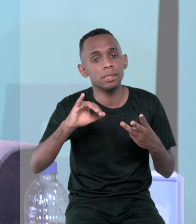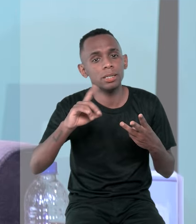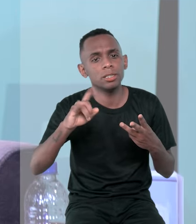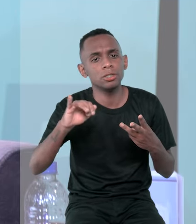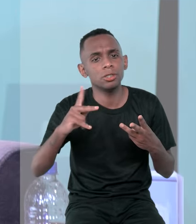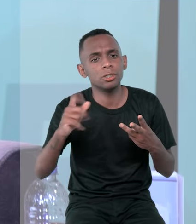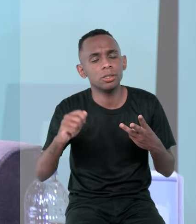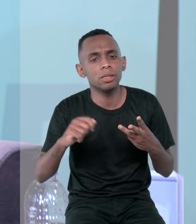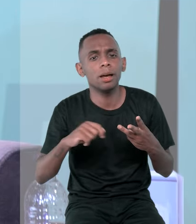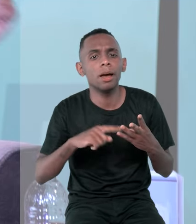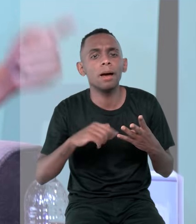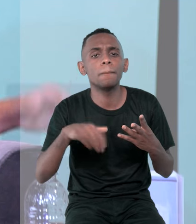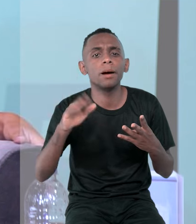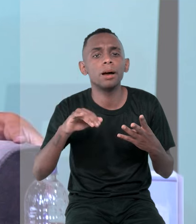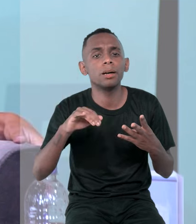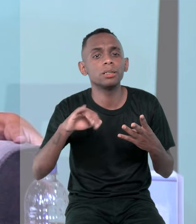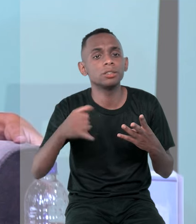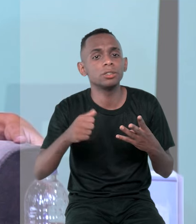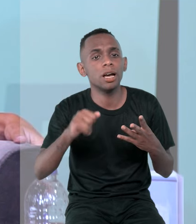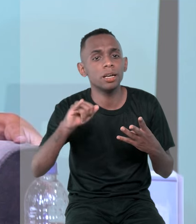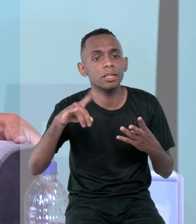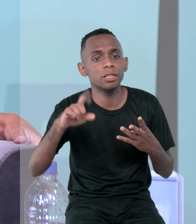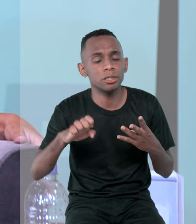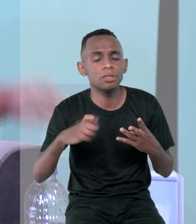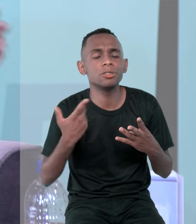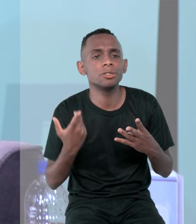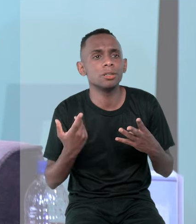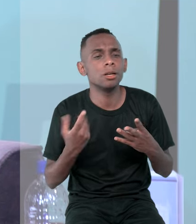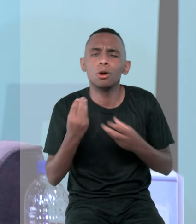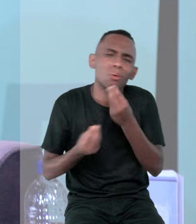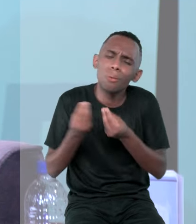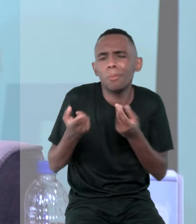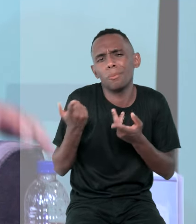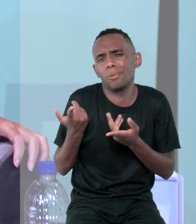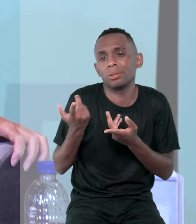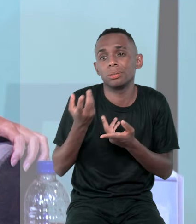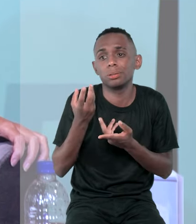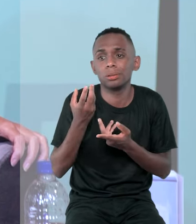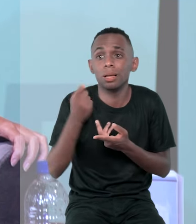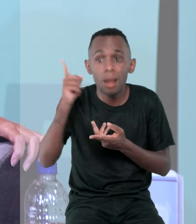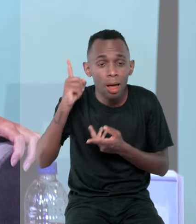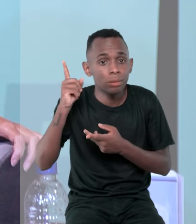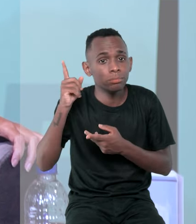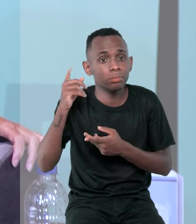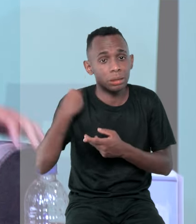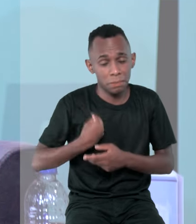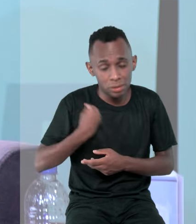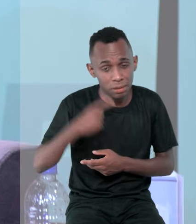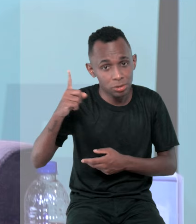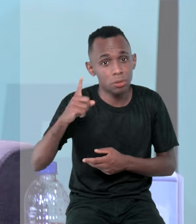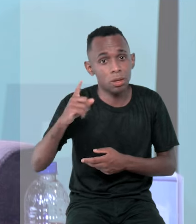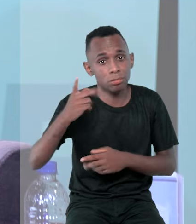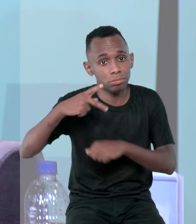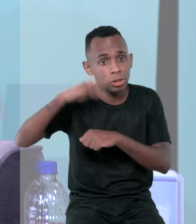quem mais? Jaride. Como que foi essa presença lá e